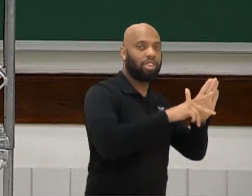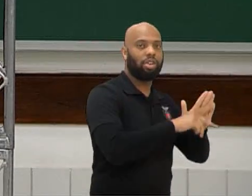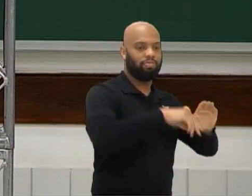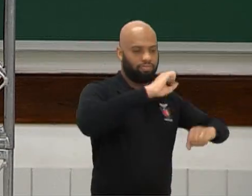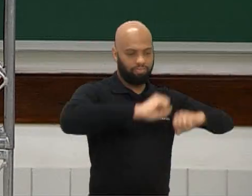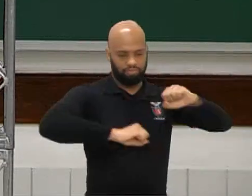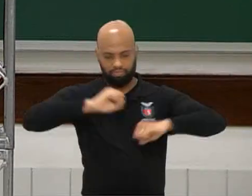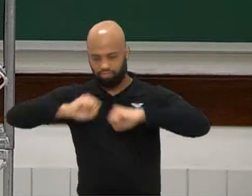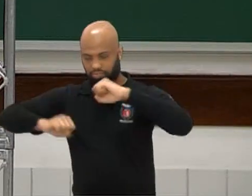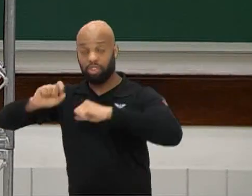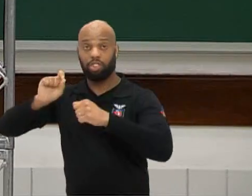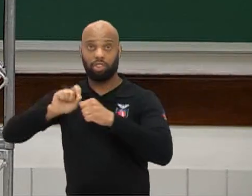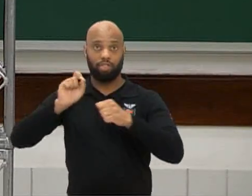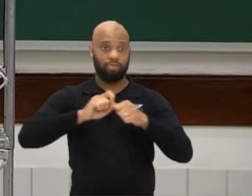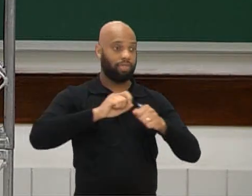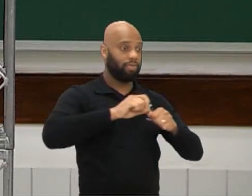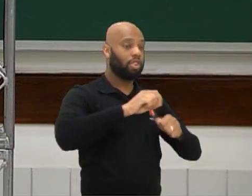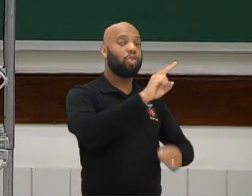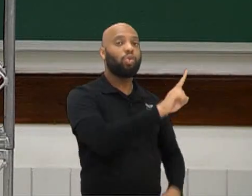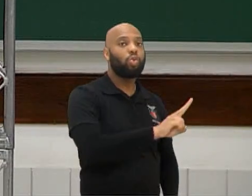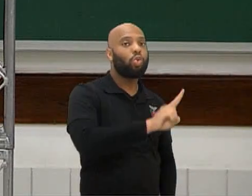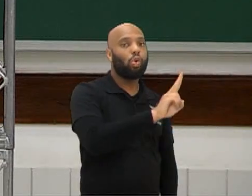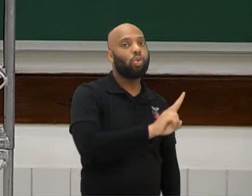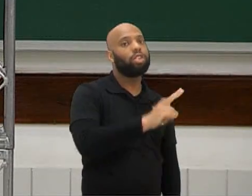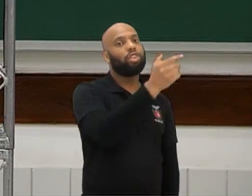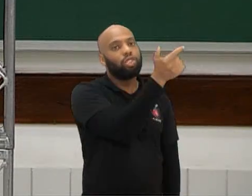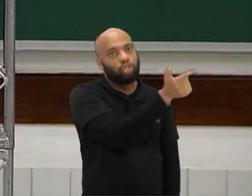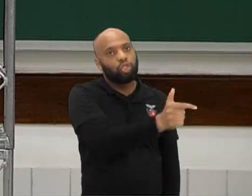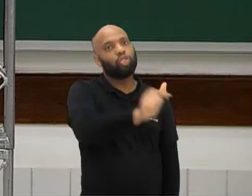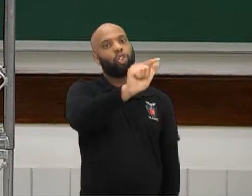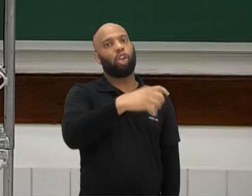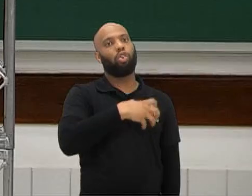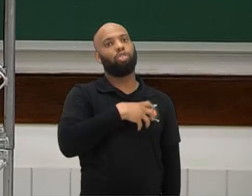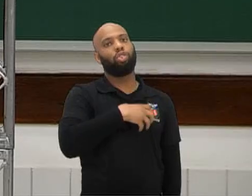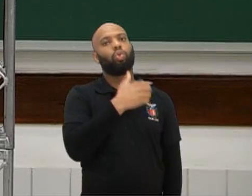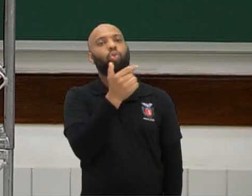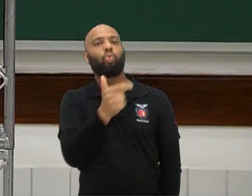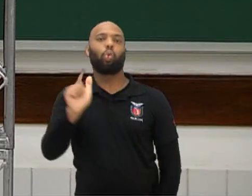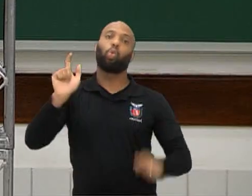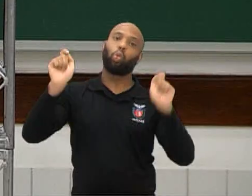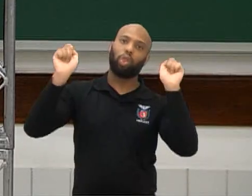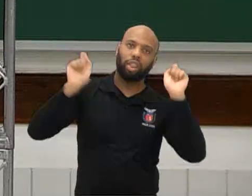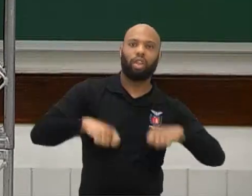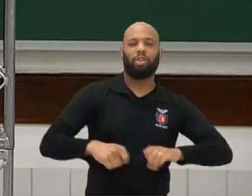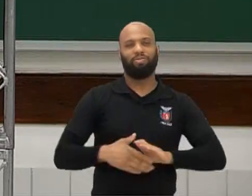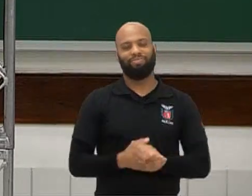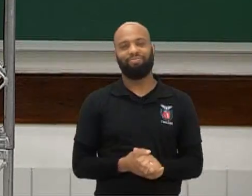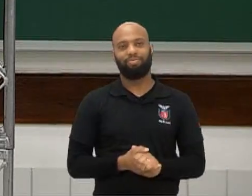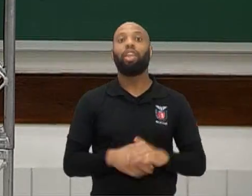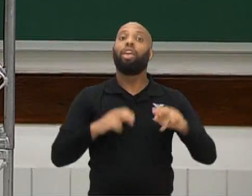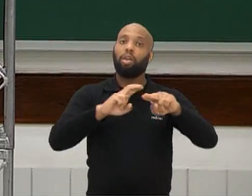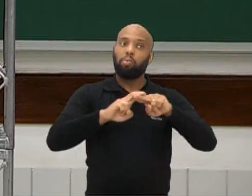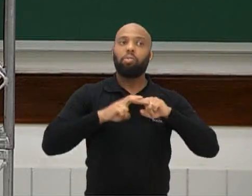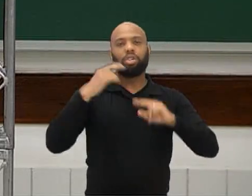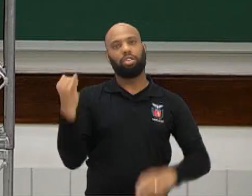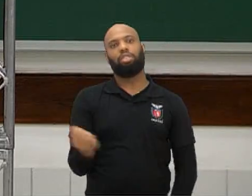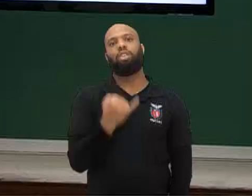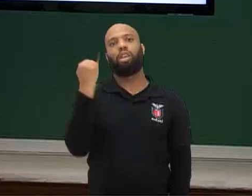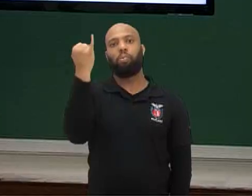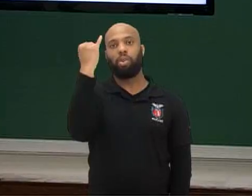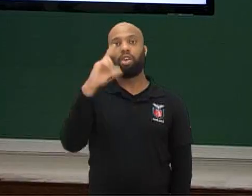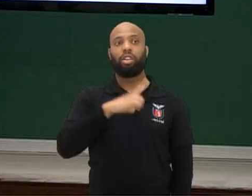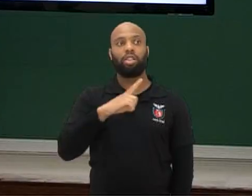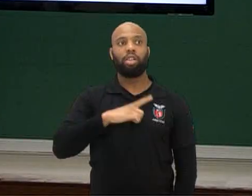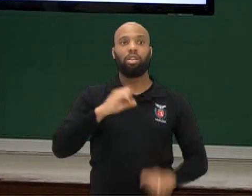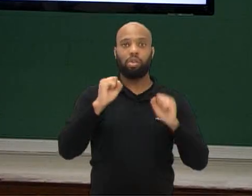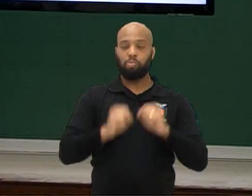usina de reciclagem para ser reutilizado de novas maneiras, de outras formas. Então, olha lá, o lixo orgânico